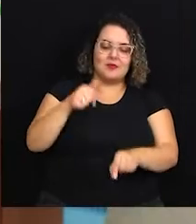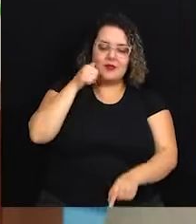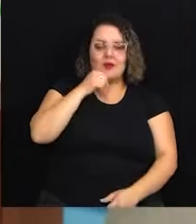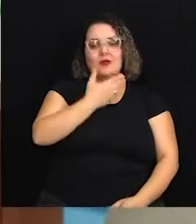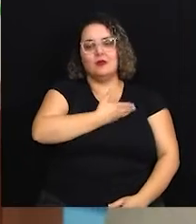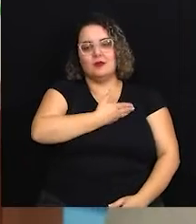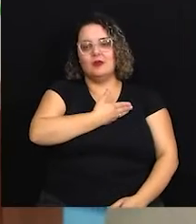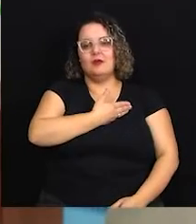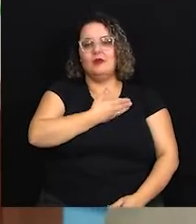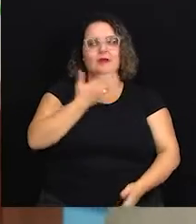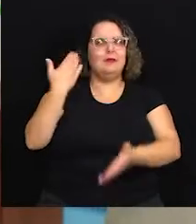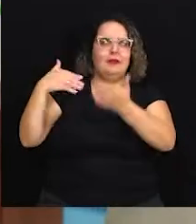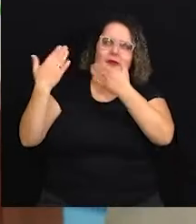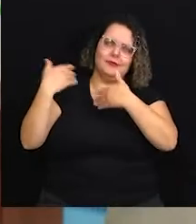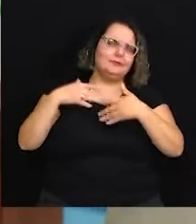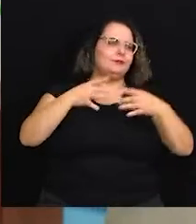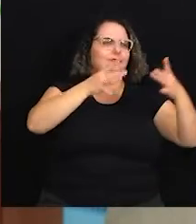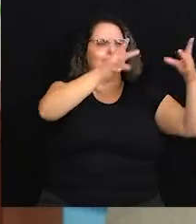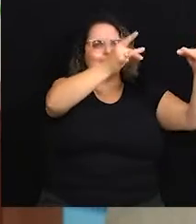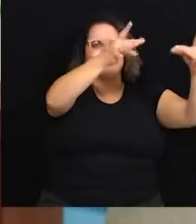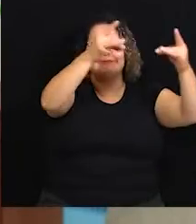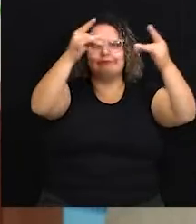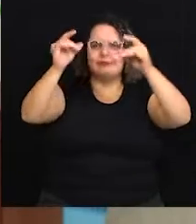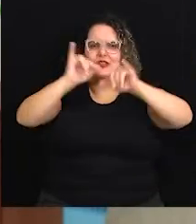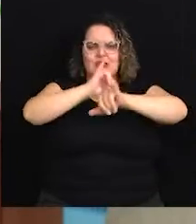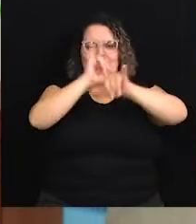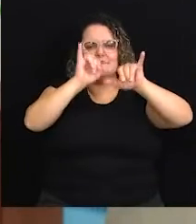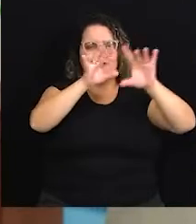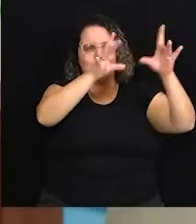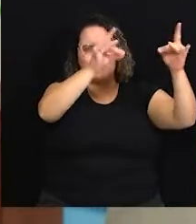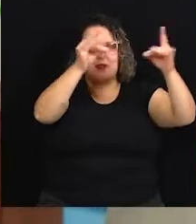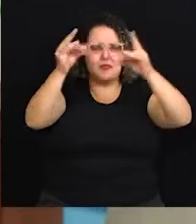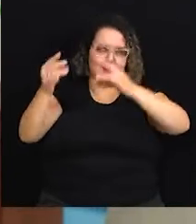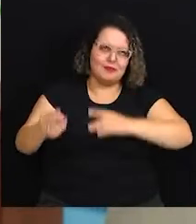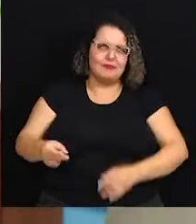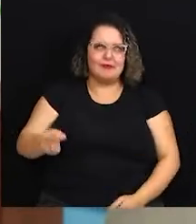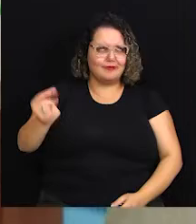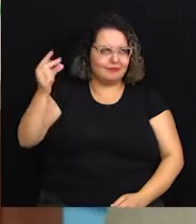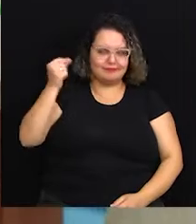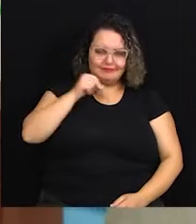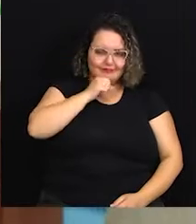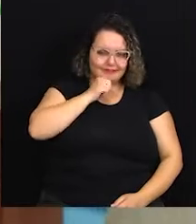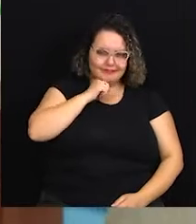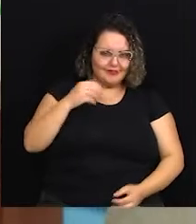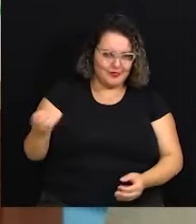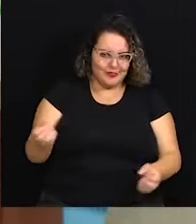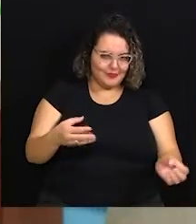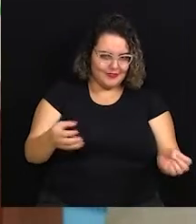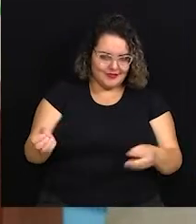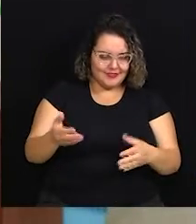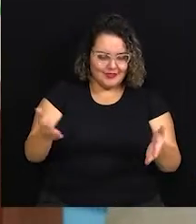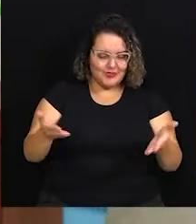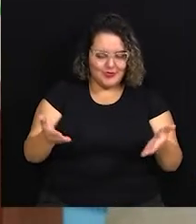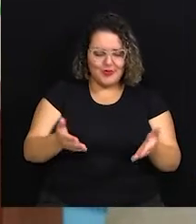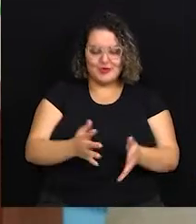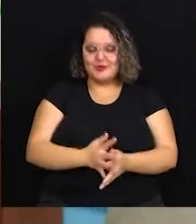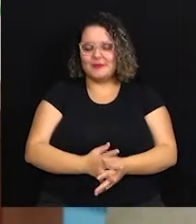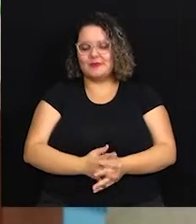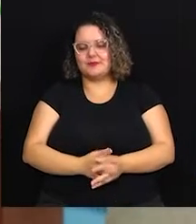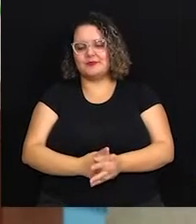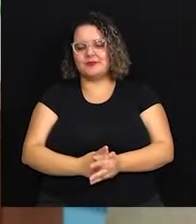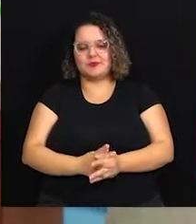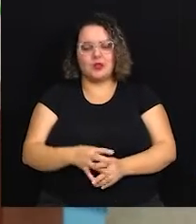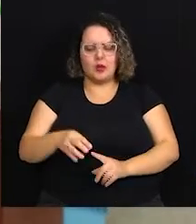através de cartazes, aquela coisa bem primitiva hoje, né? Então, assim, pusemos cartazes em ponto